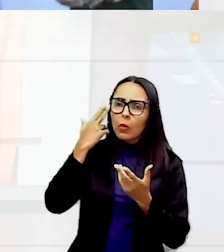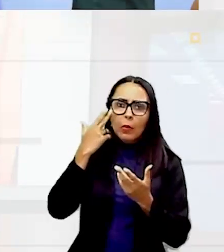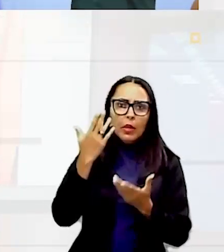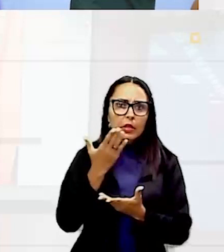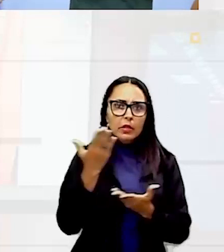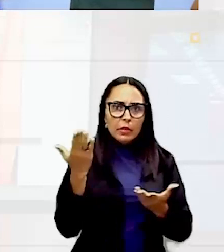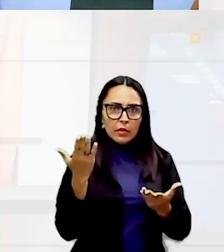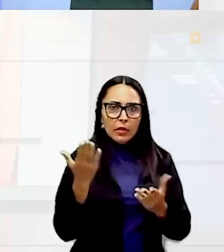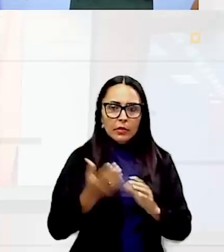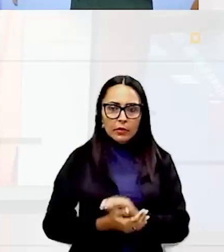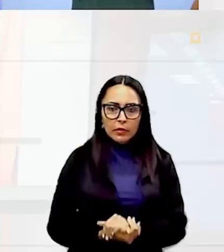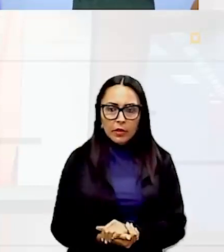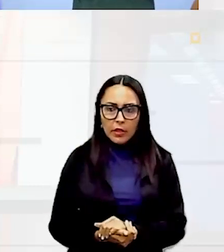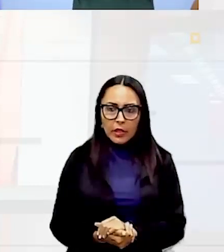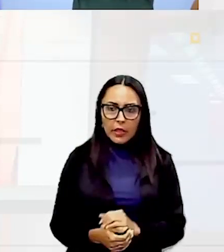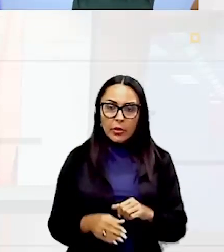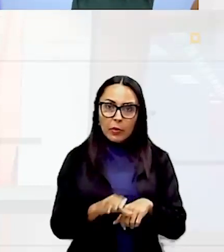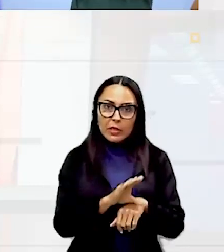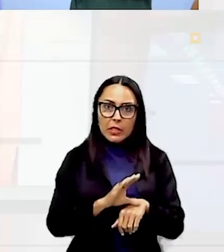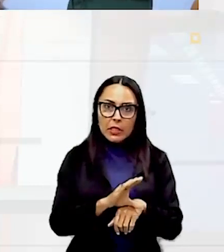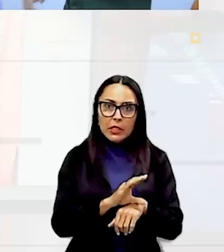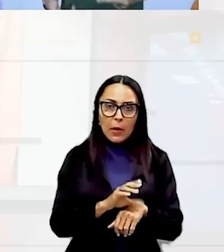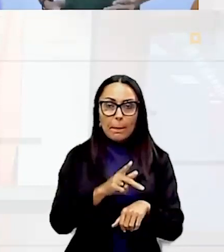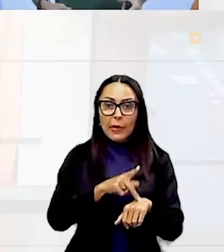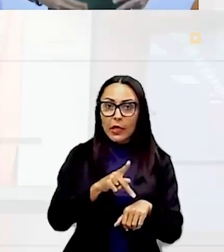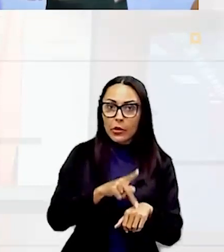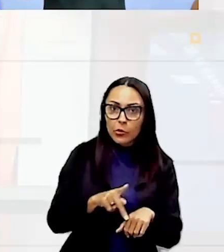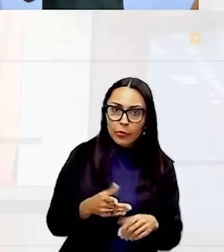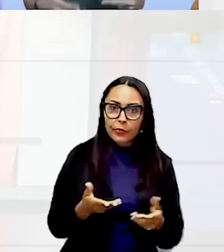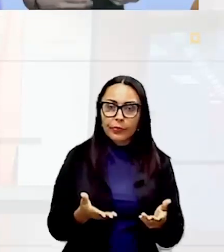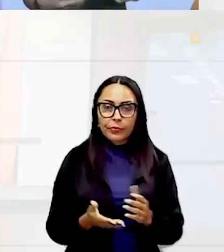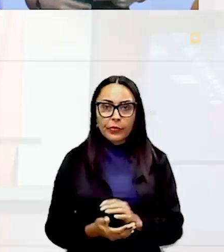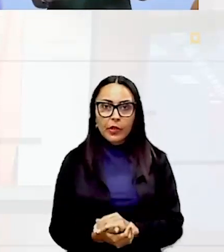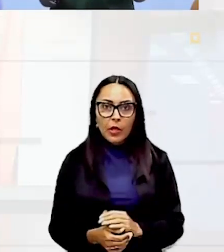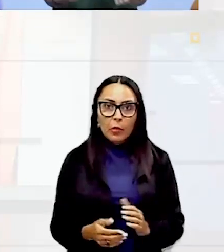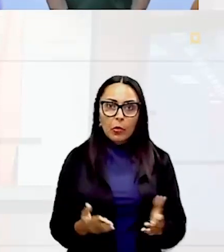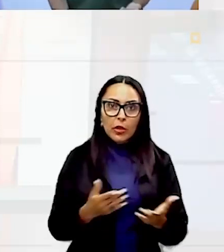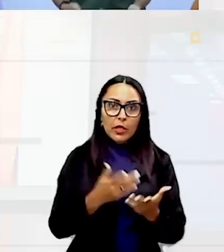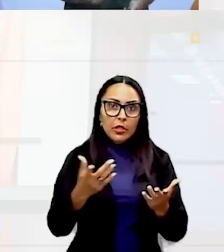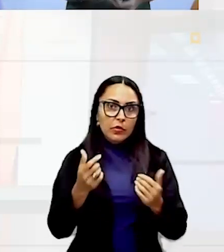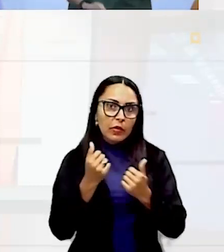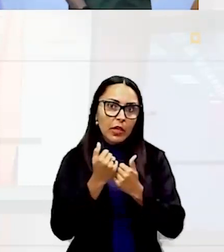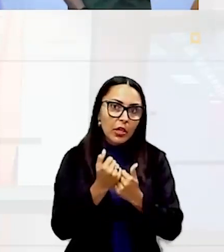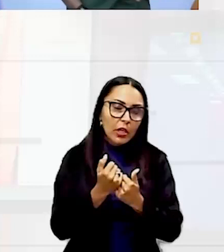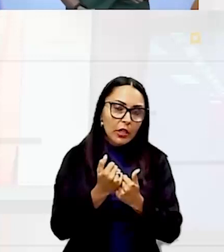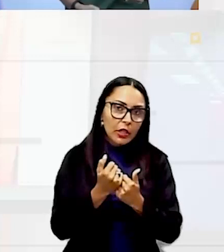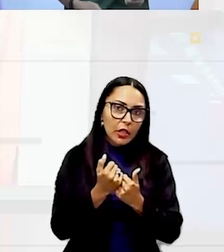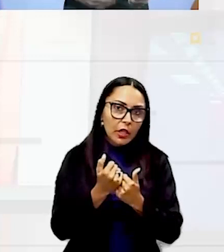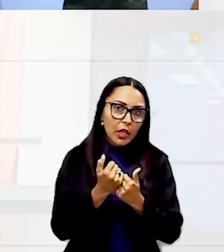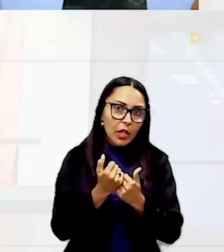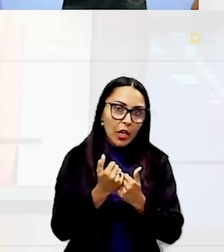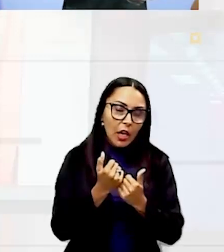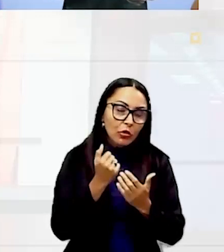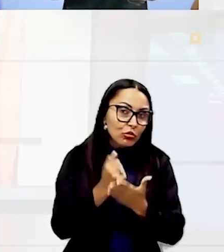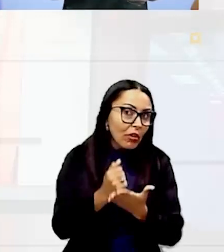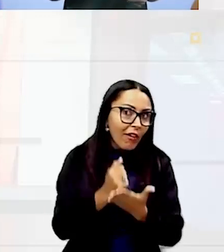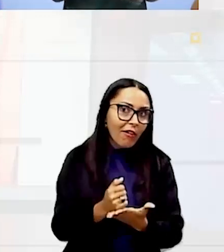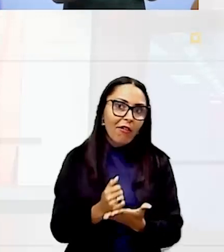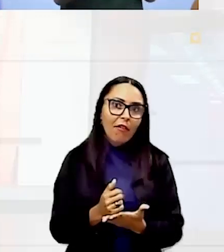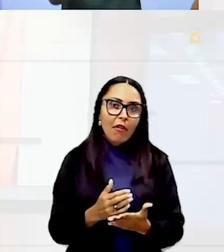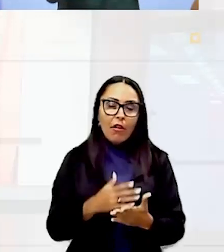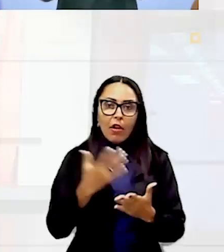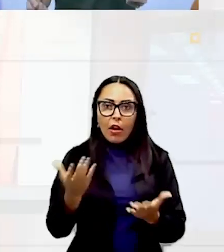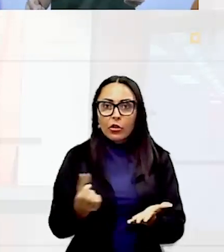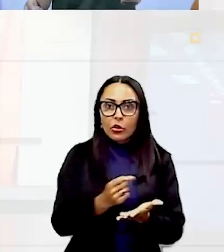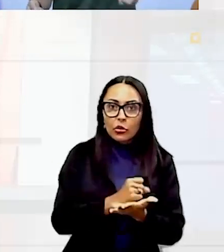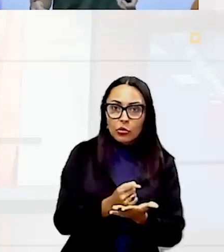nessa escala de cor cinza, na escala mais puxada para preto. Por quê? Porque isso vai auxiliar na passagem do que o